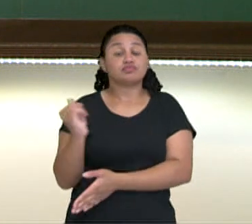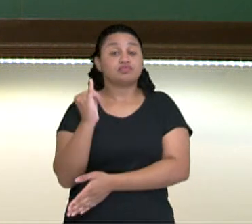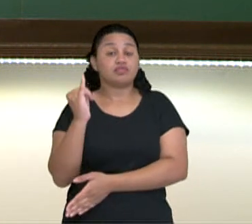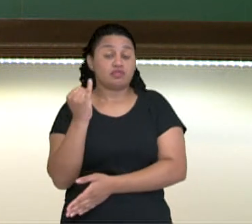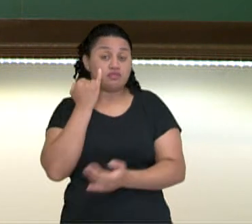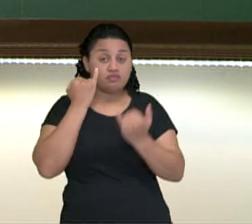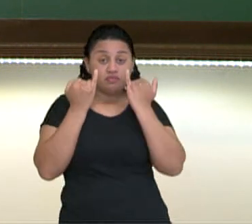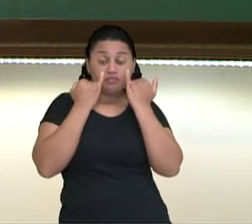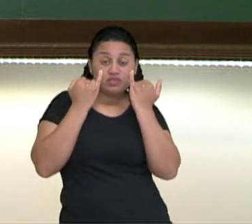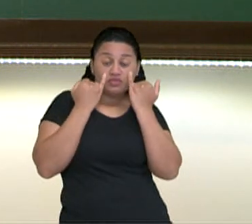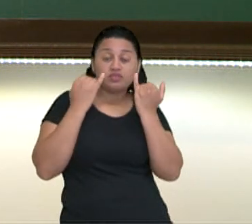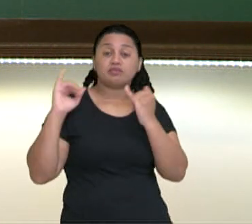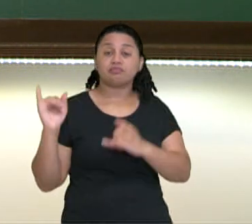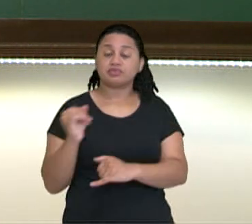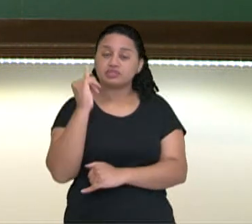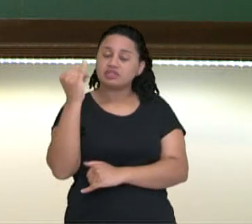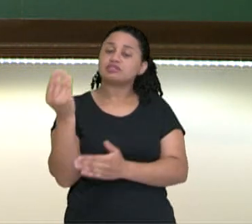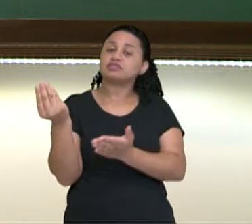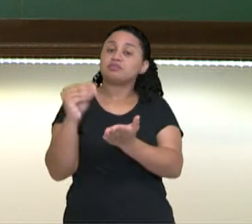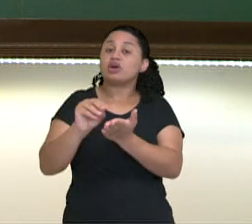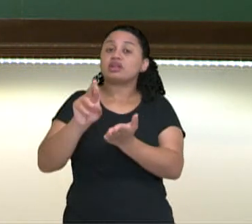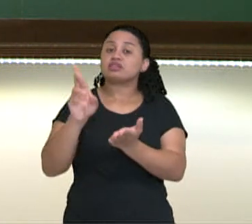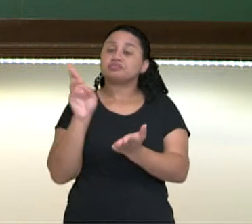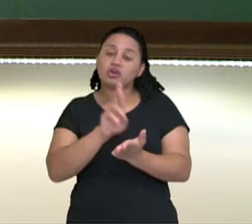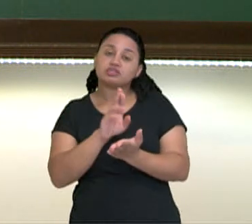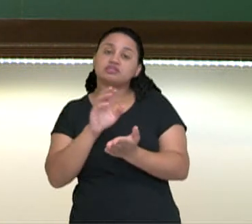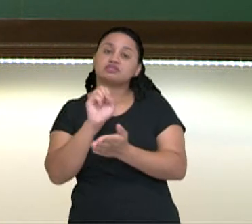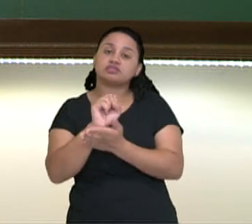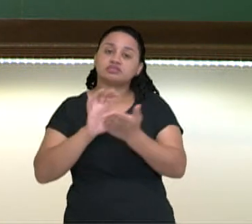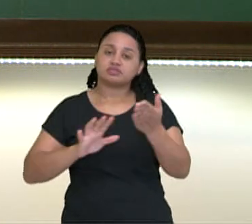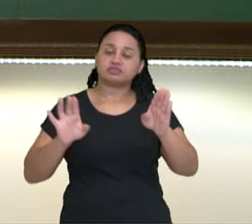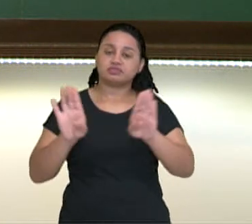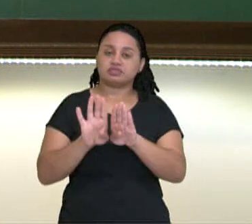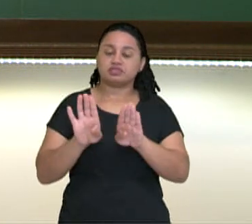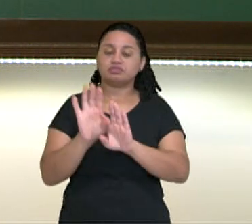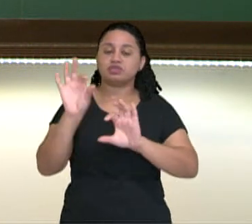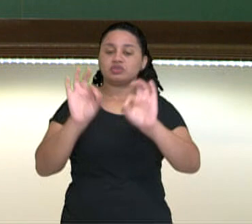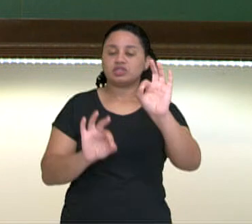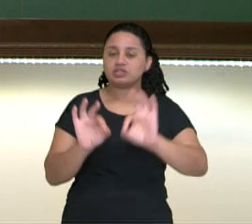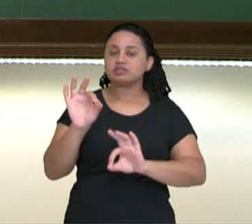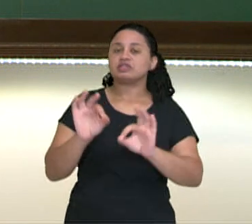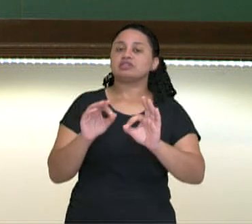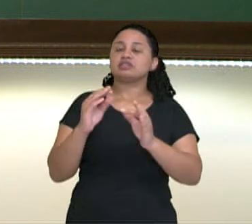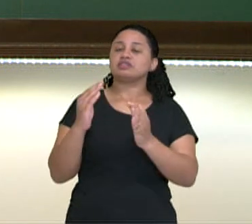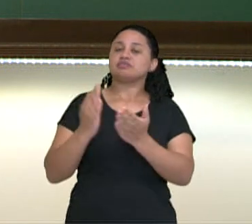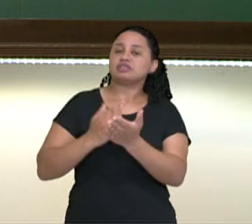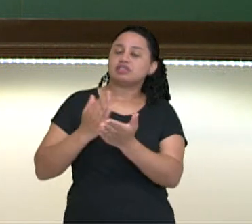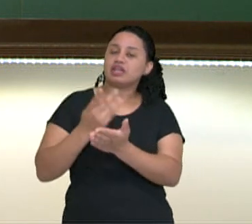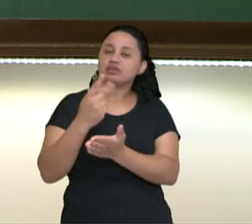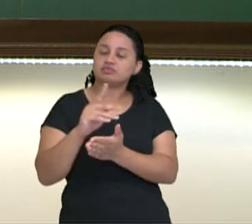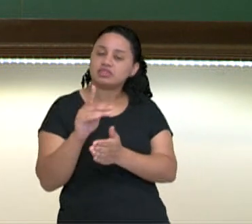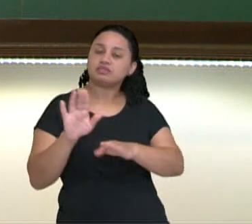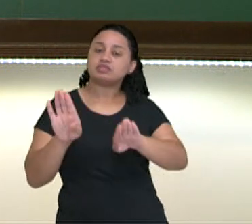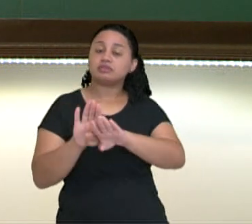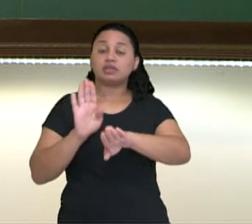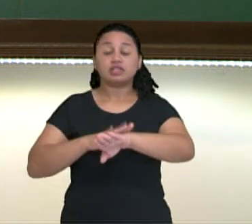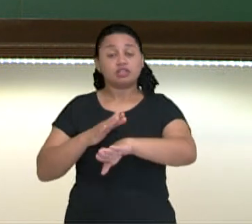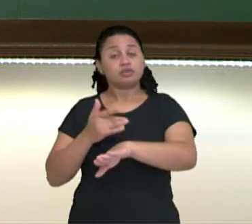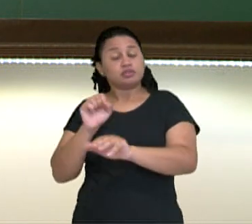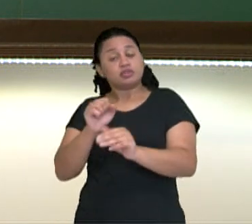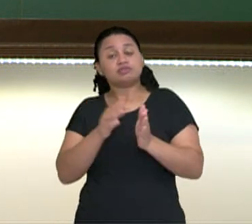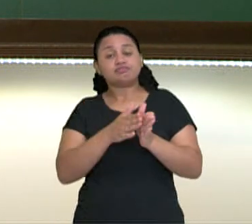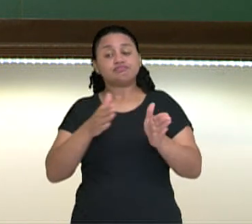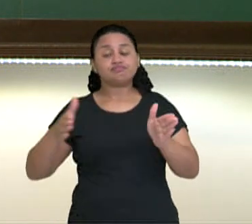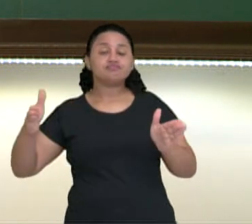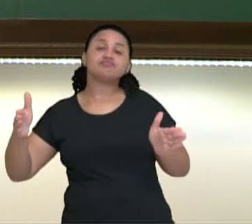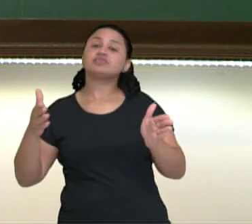as respostas das atividades. Então, organize aí o seu material, o seu tempo, para que você possa ter uma rotina de estudo.